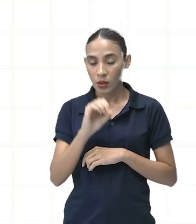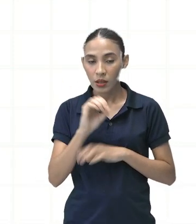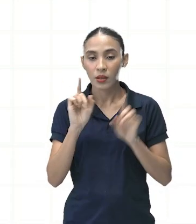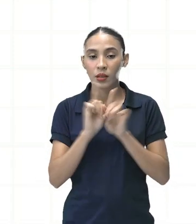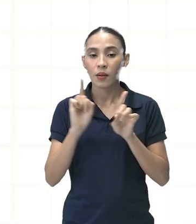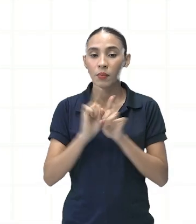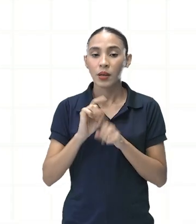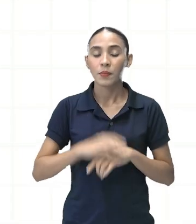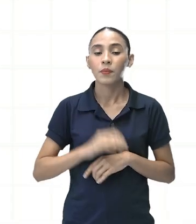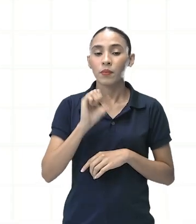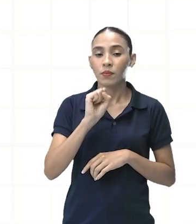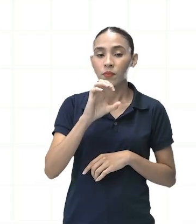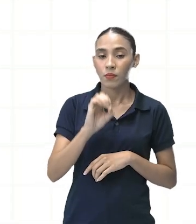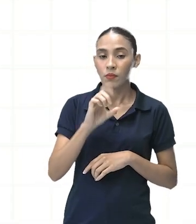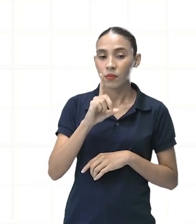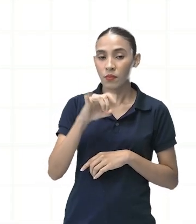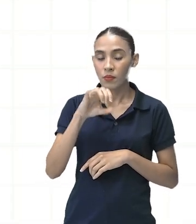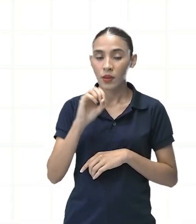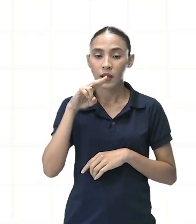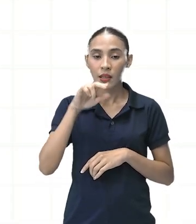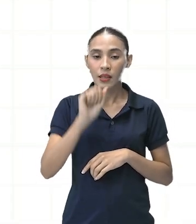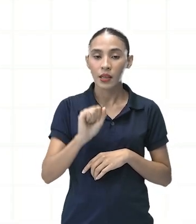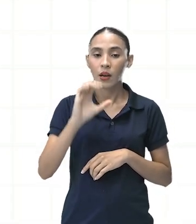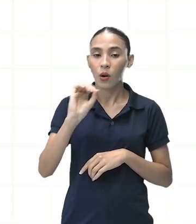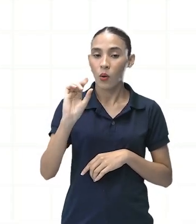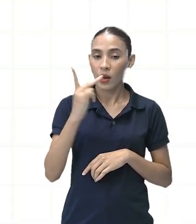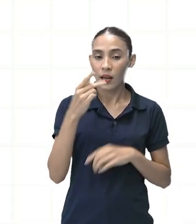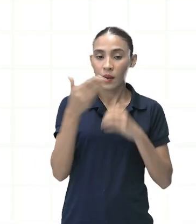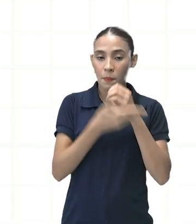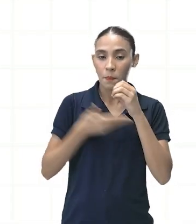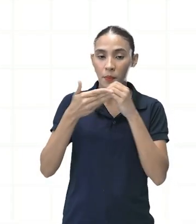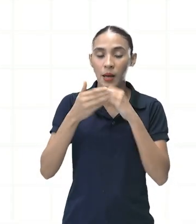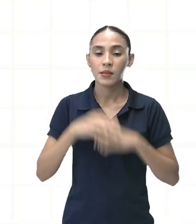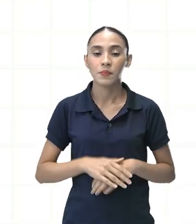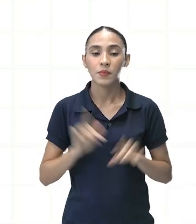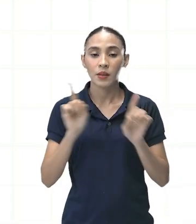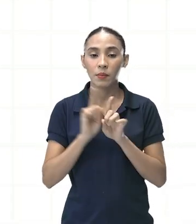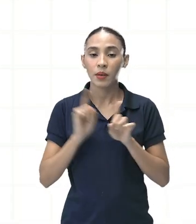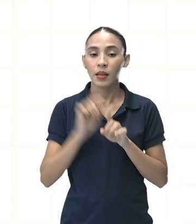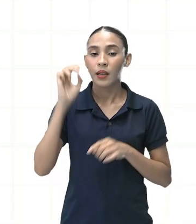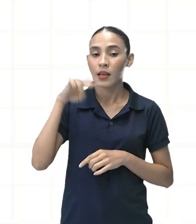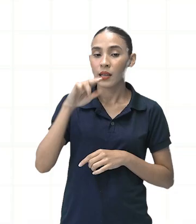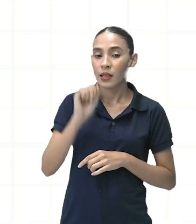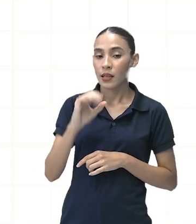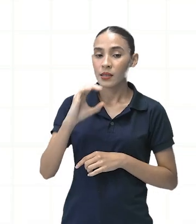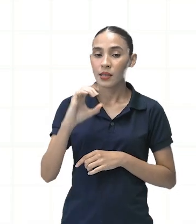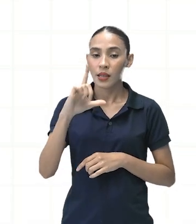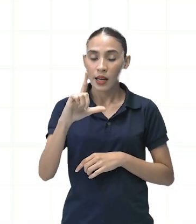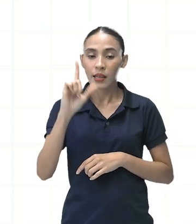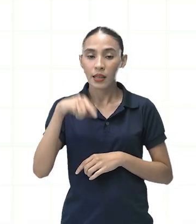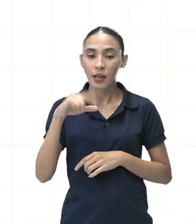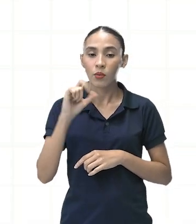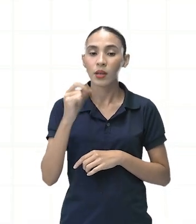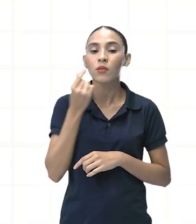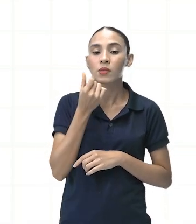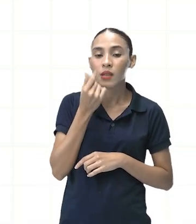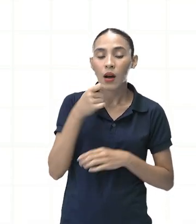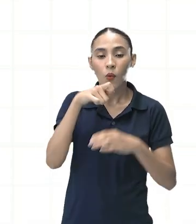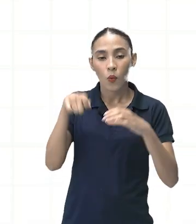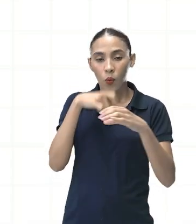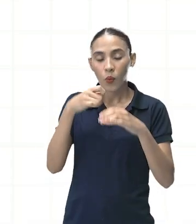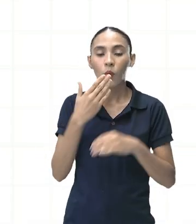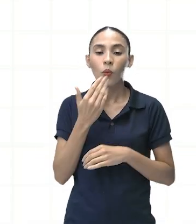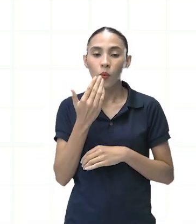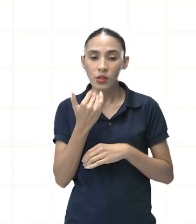o hidróxido de sódio, o NaOH, como base, o NaCl, que é o nosso cloreto de sódio, sal de cozinha, como